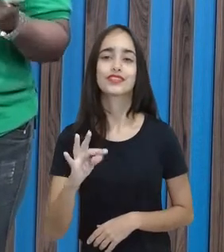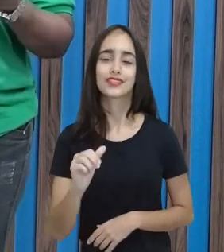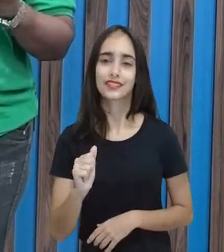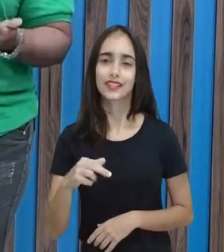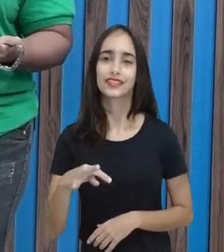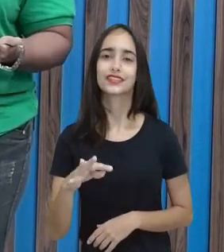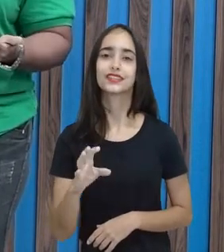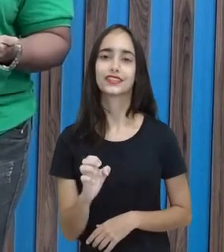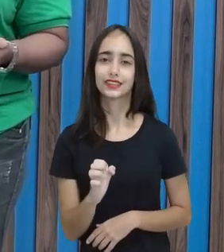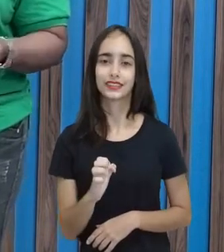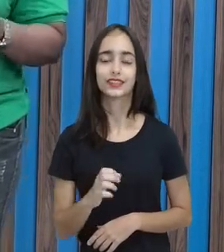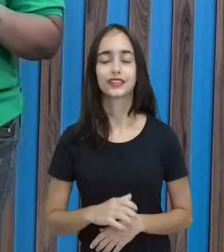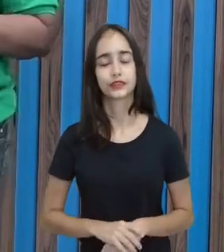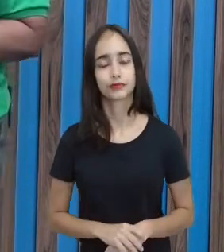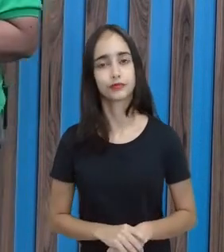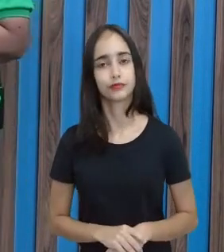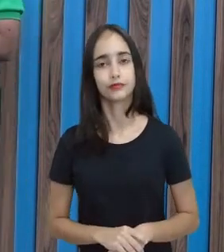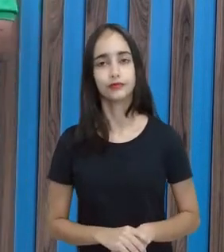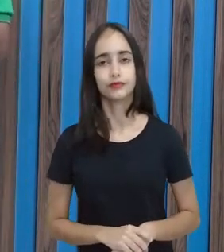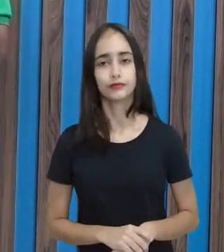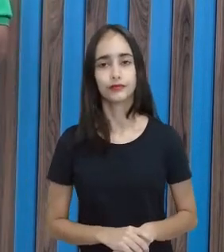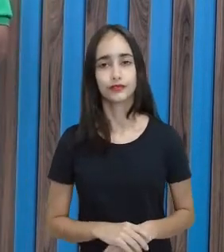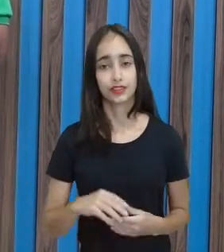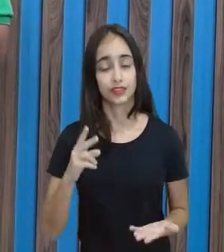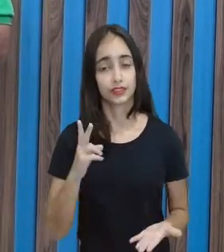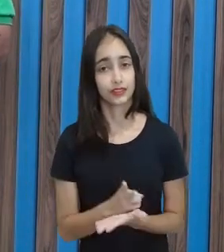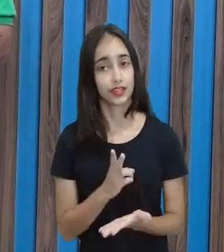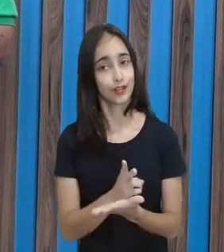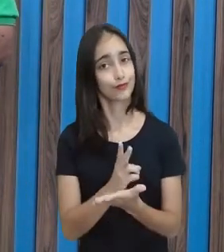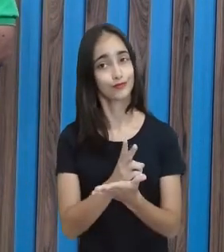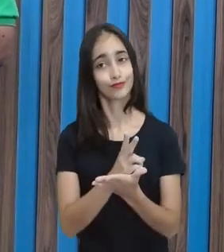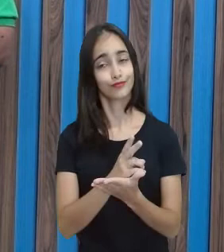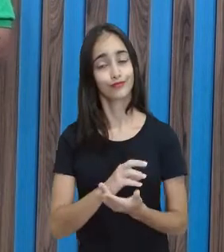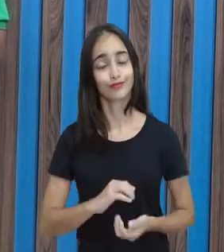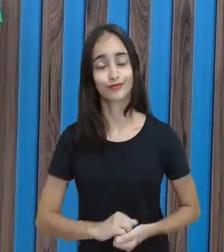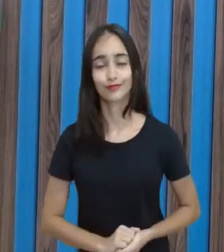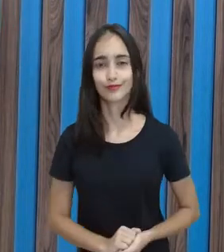entre as grandezas. E seguindo sempre